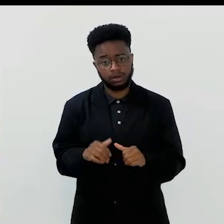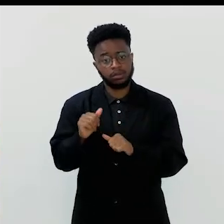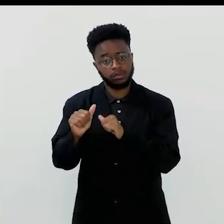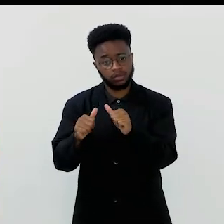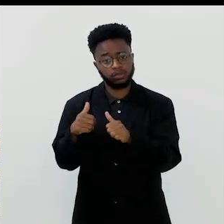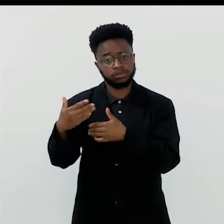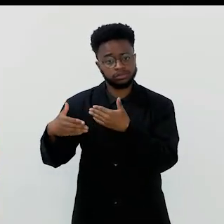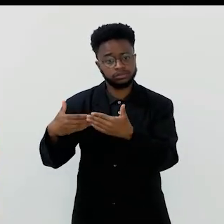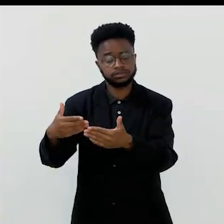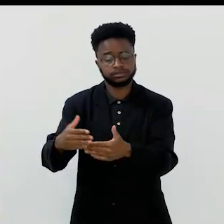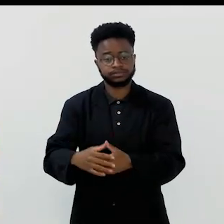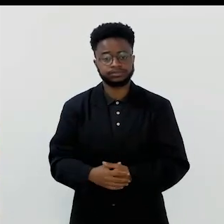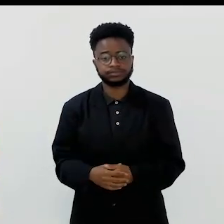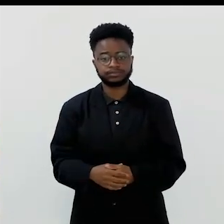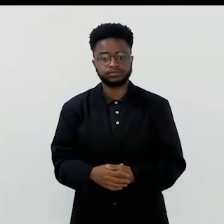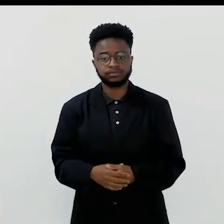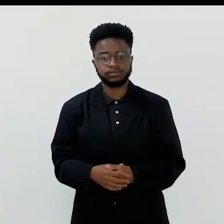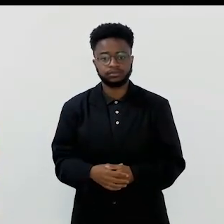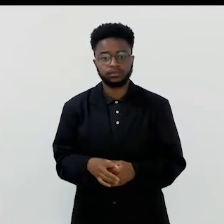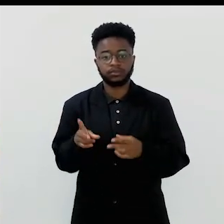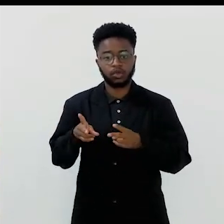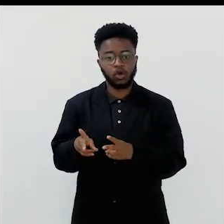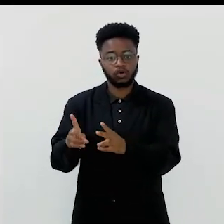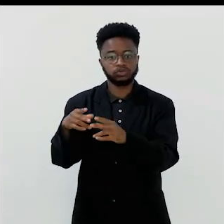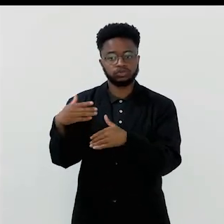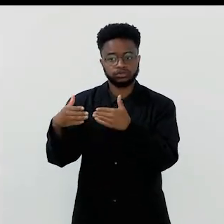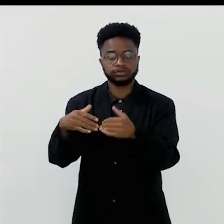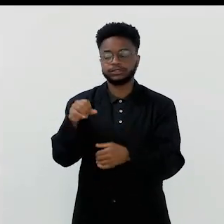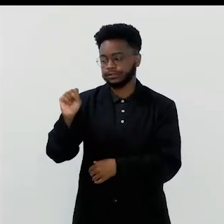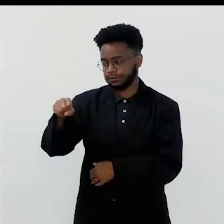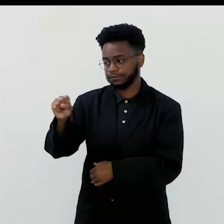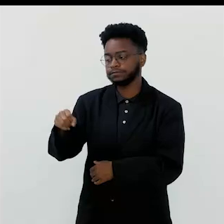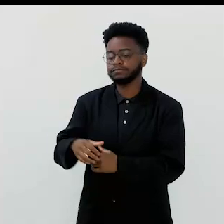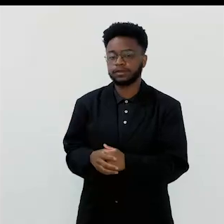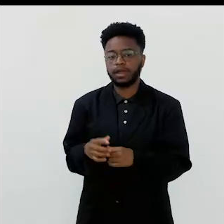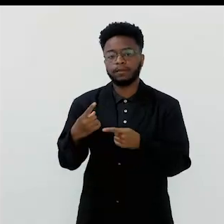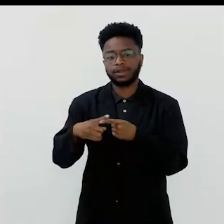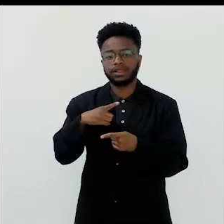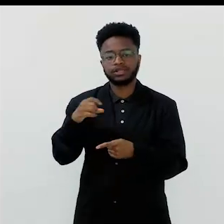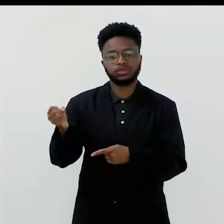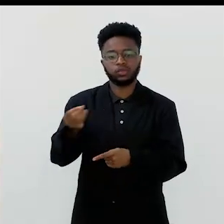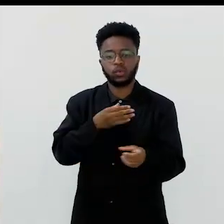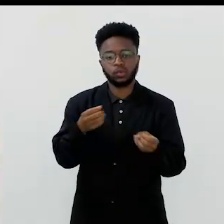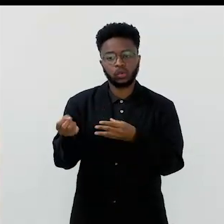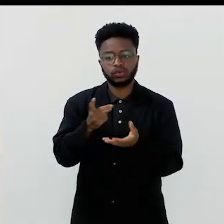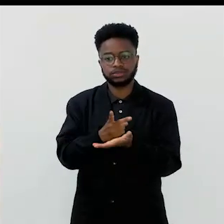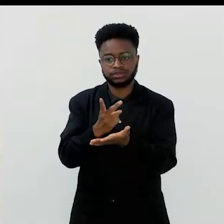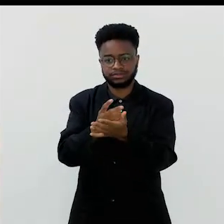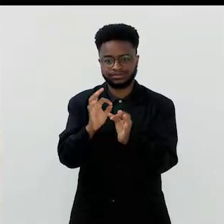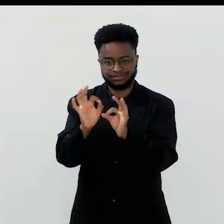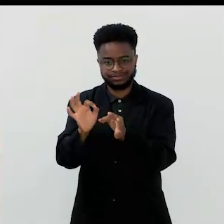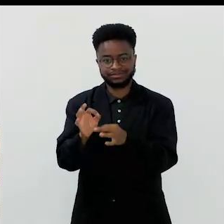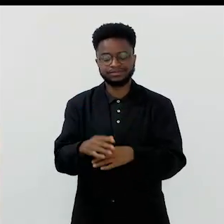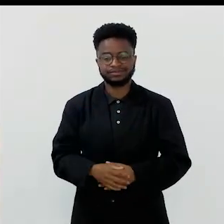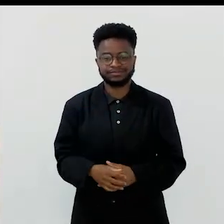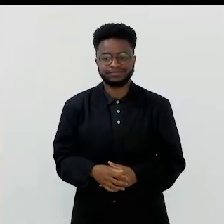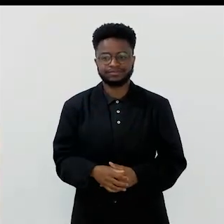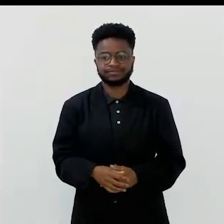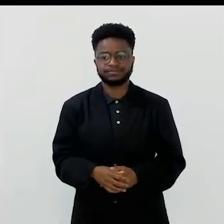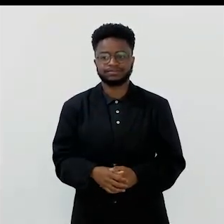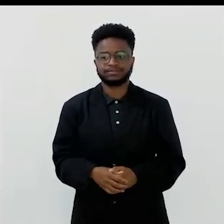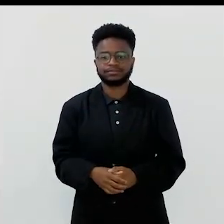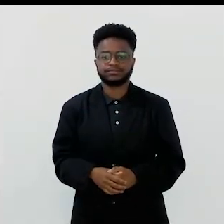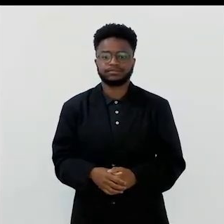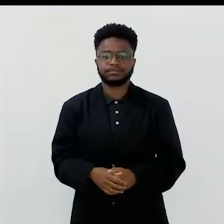Isso, Uma renovação que vai se criando, né? Se isso, perpetuando, né? isso. Porque sempre, o novo sempre vem, né? O novo